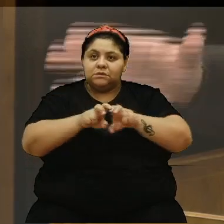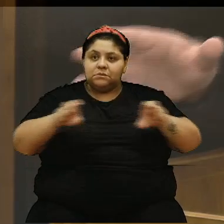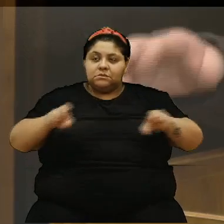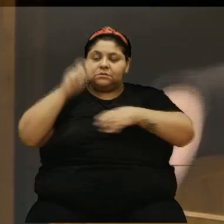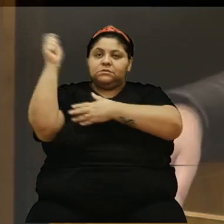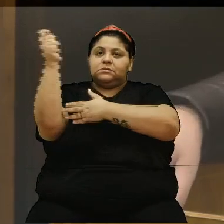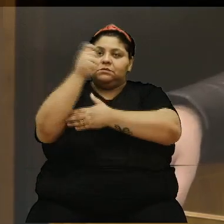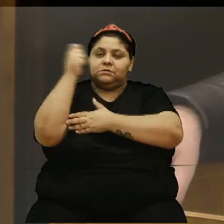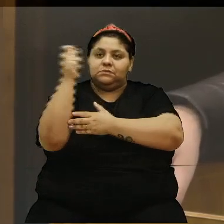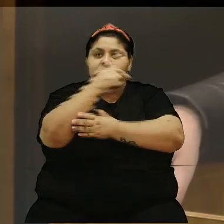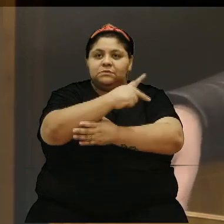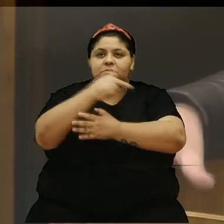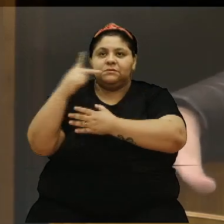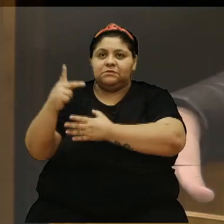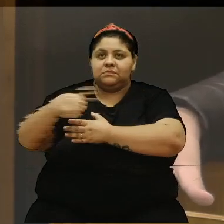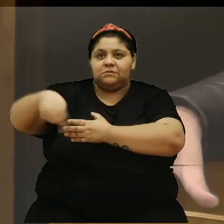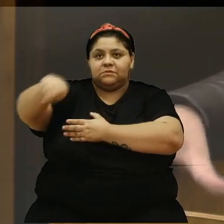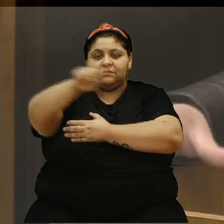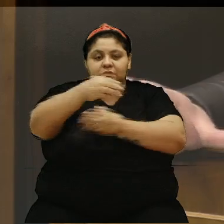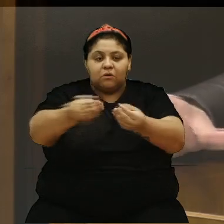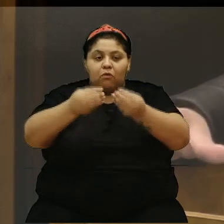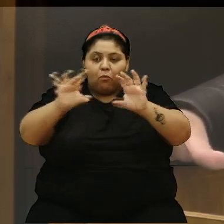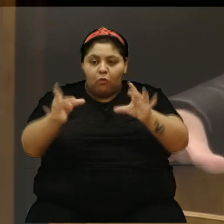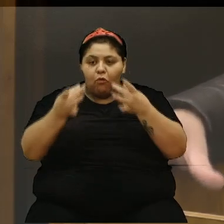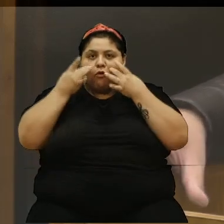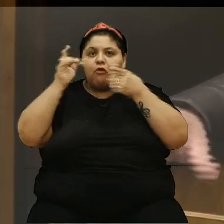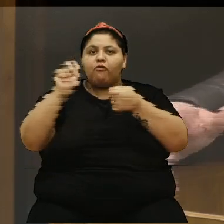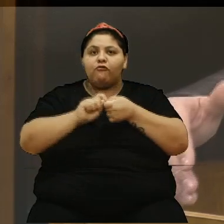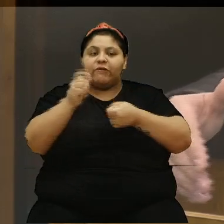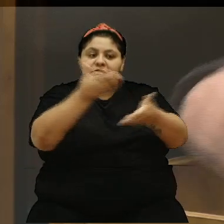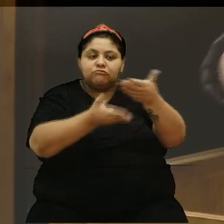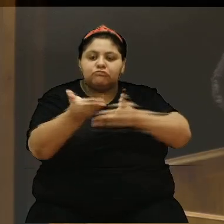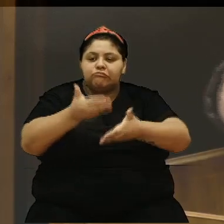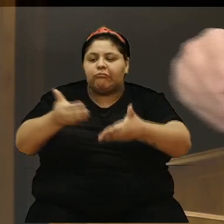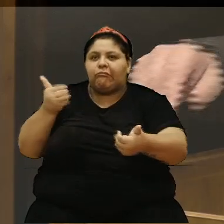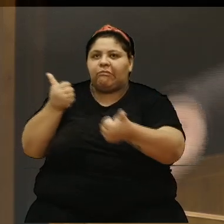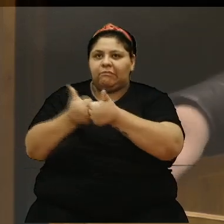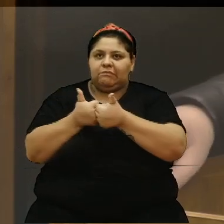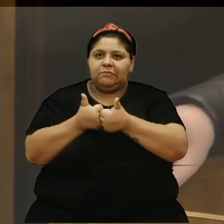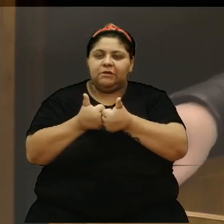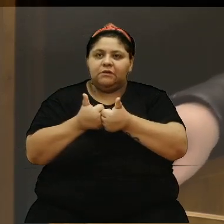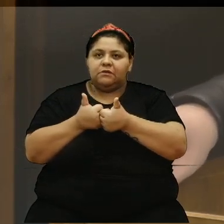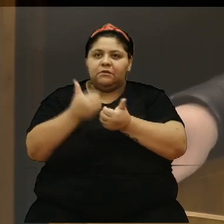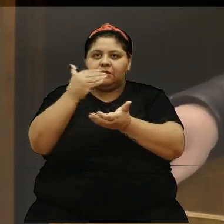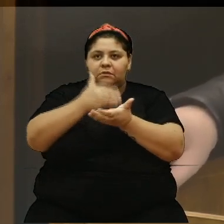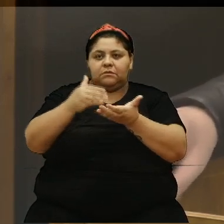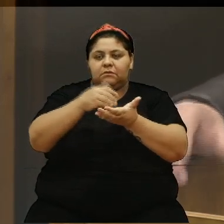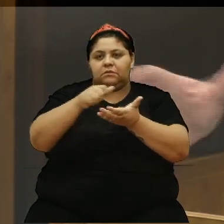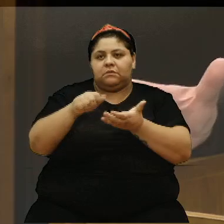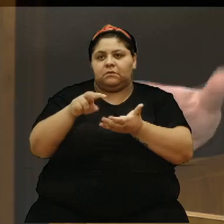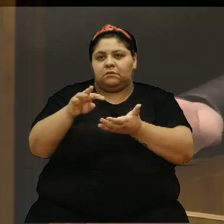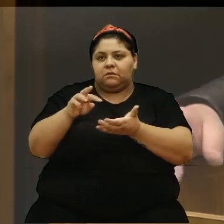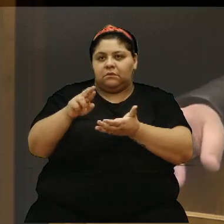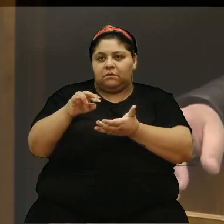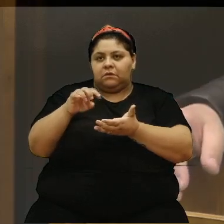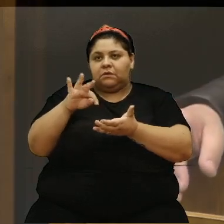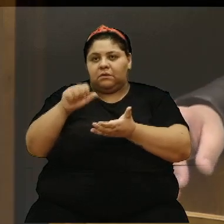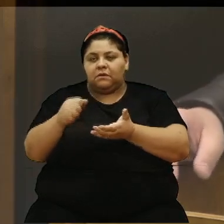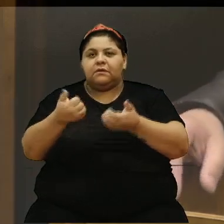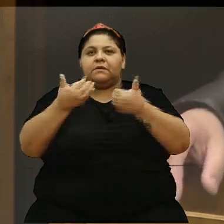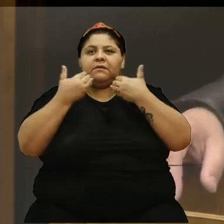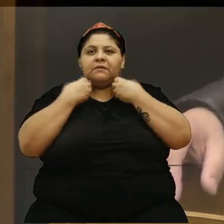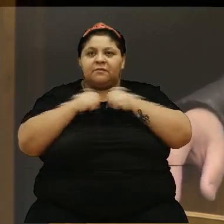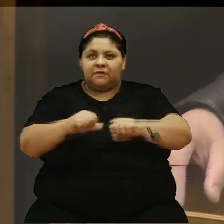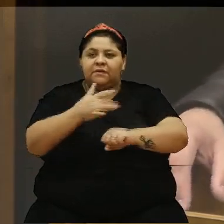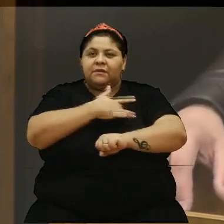do Progressistas para que nos deem essa atenção, façam essa interlocução junto com a secretária Arita Bergman e a Secretaria de Saúde